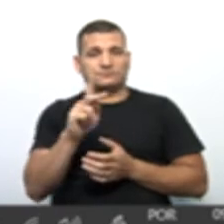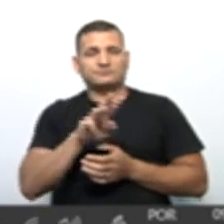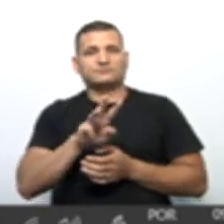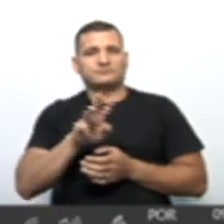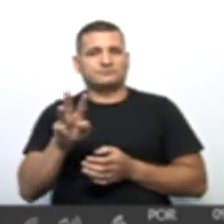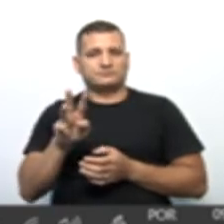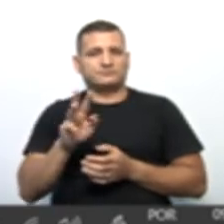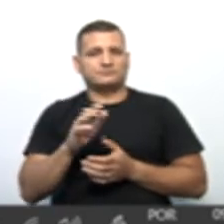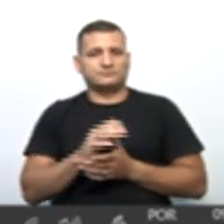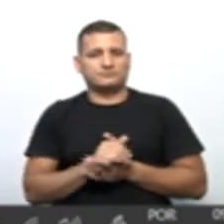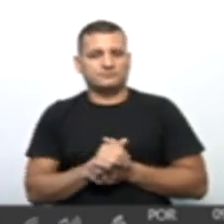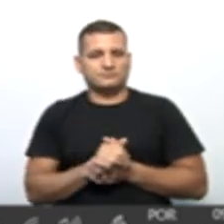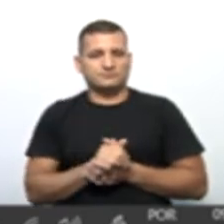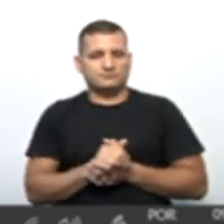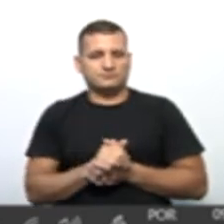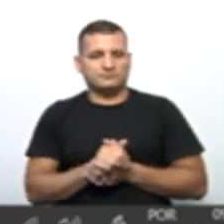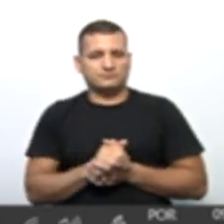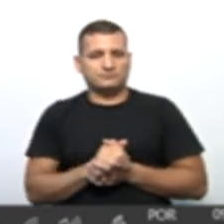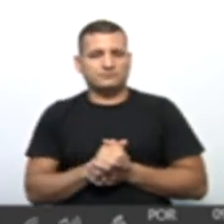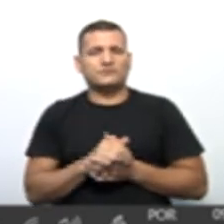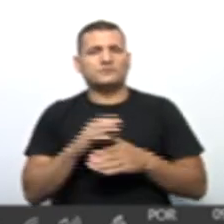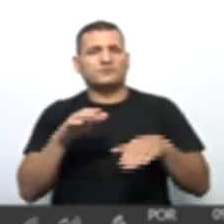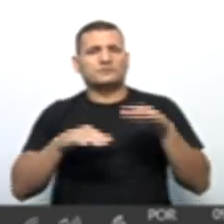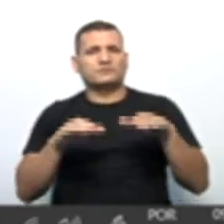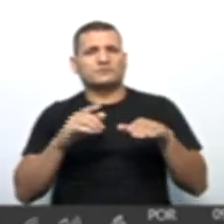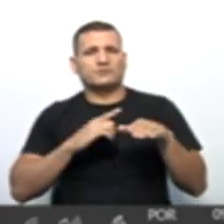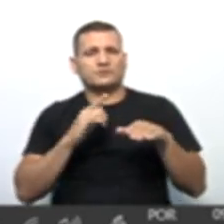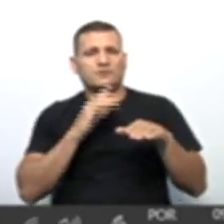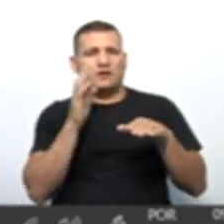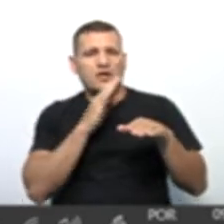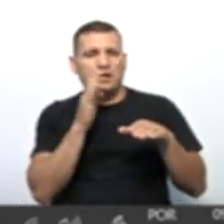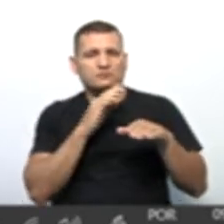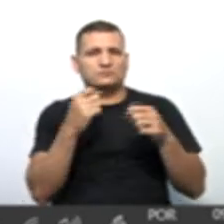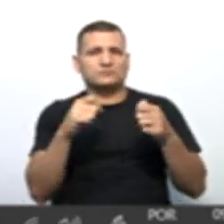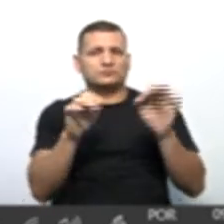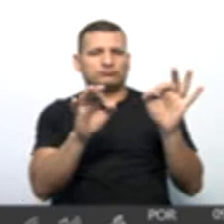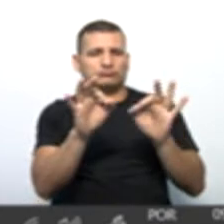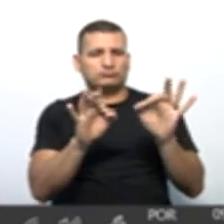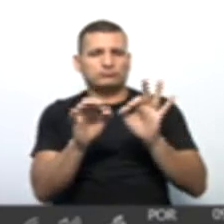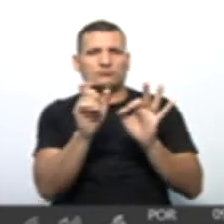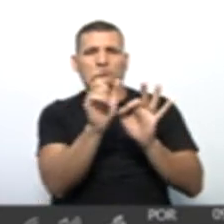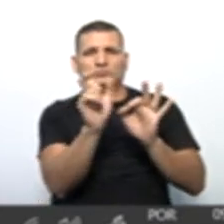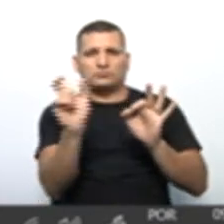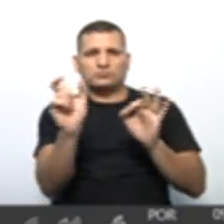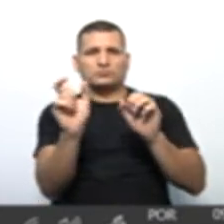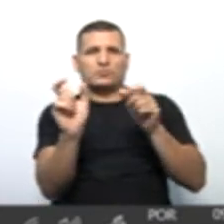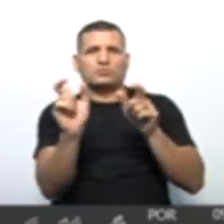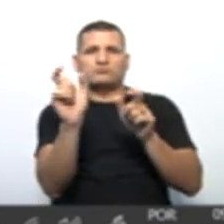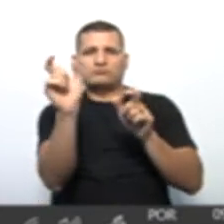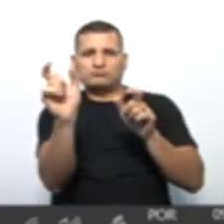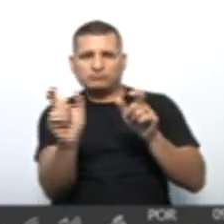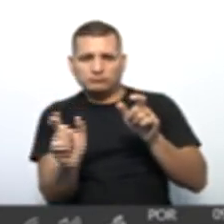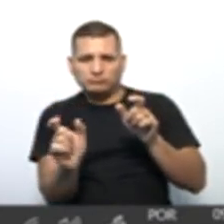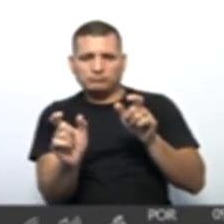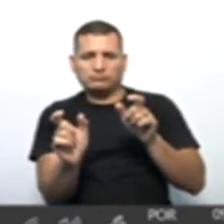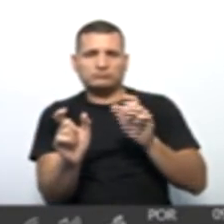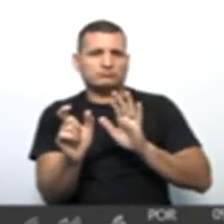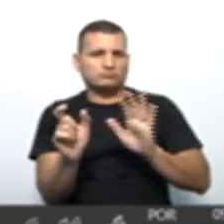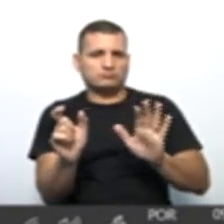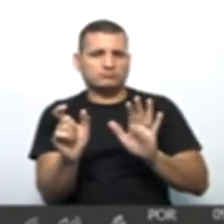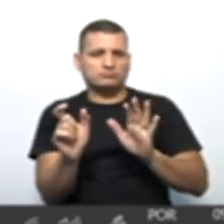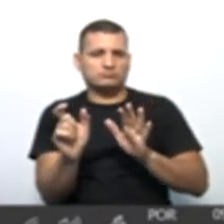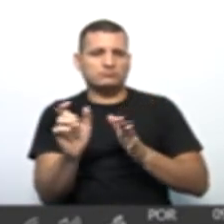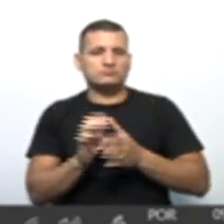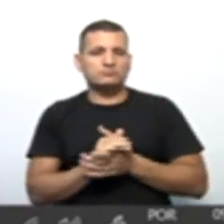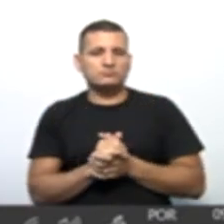de forma mais fácil mas voltou porque depressa preciso montar 11 no botão uma lista eu vim aqui com ele já consigo